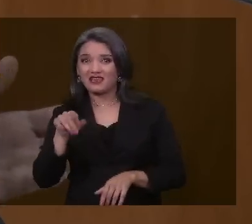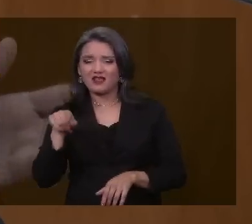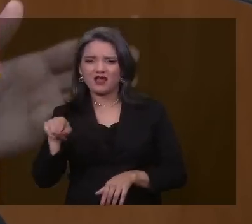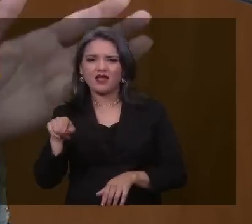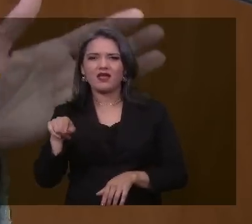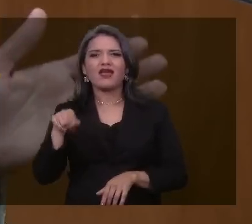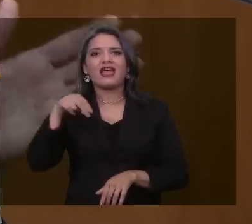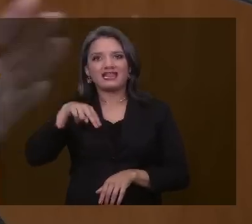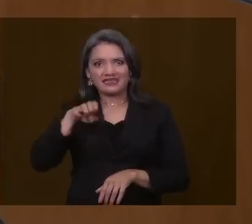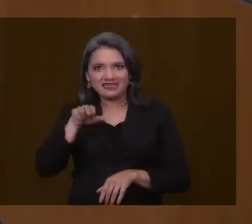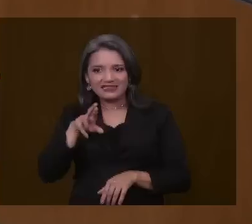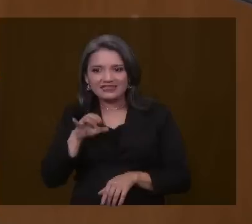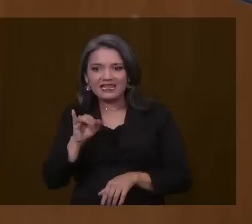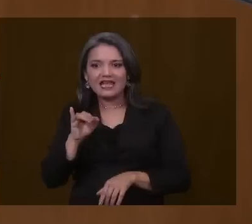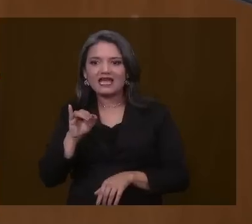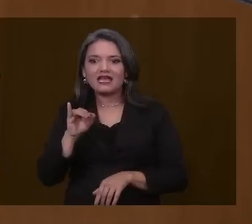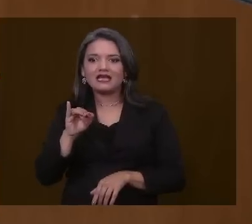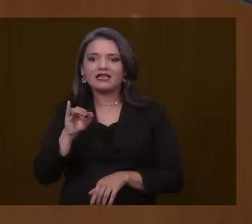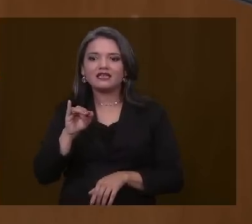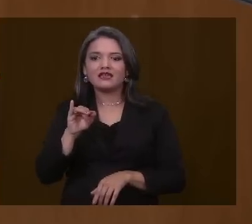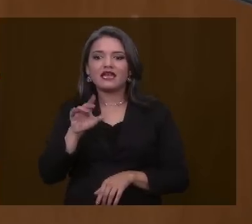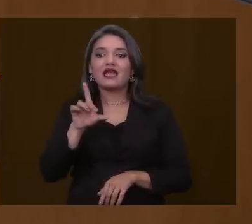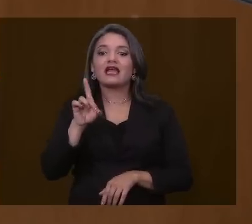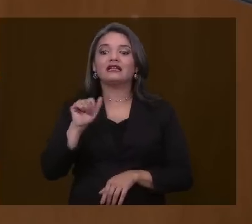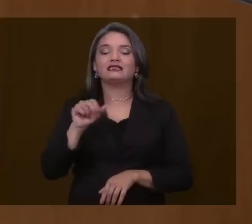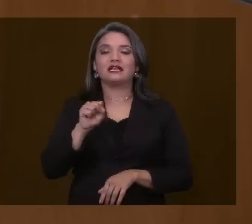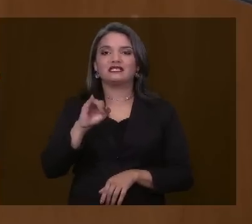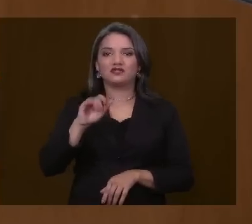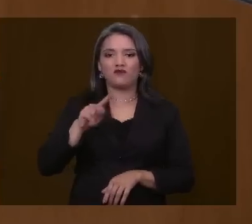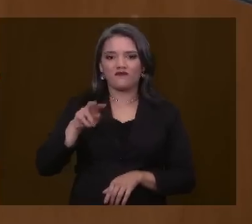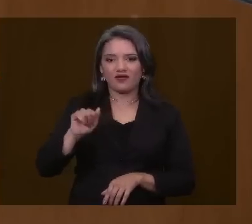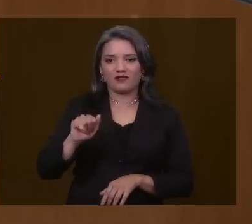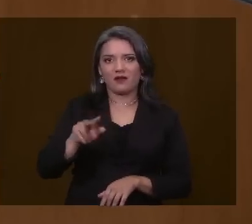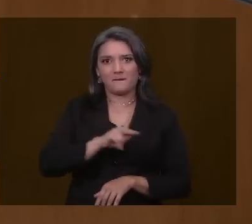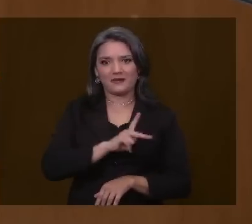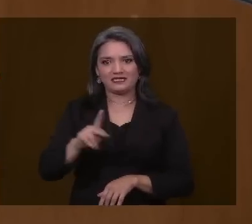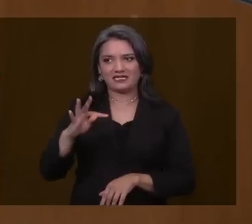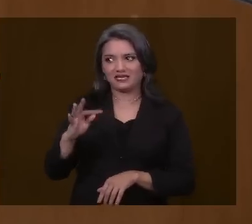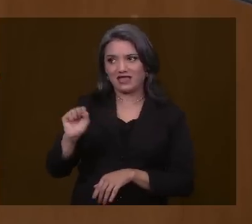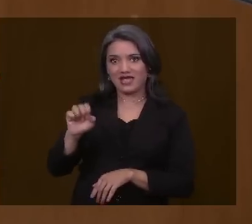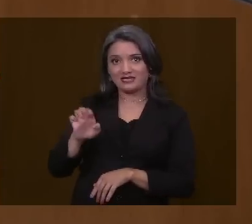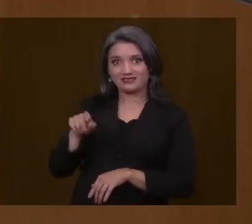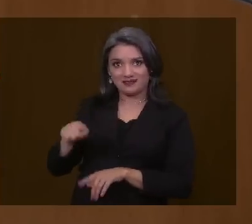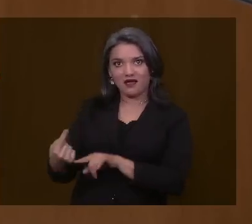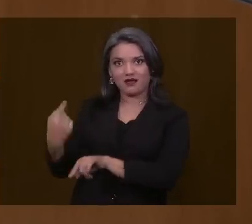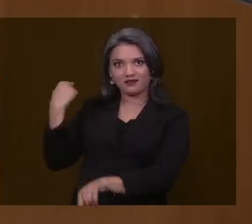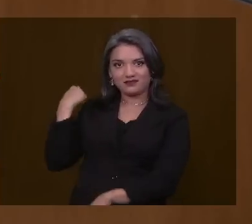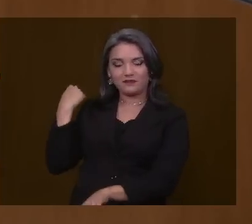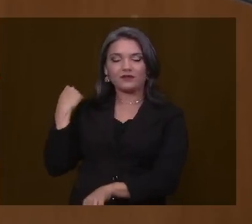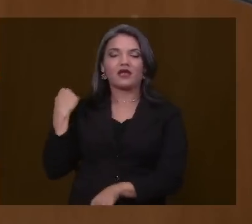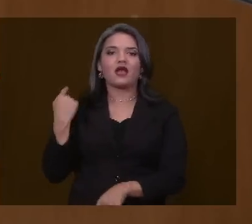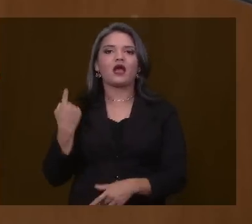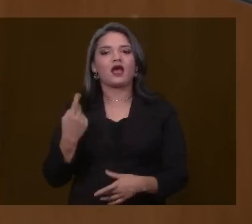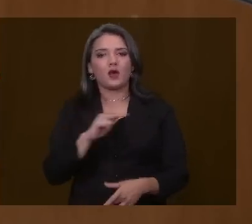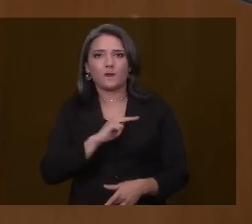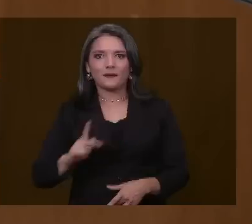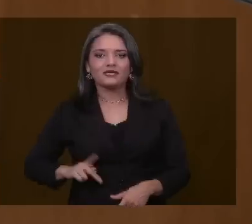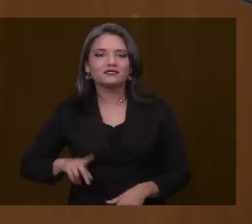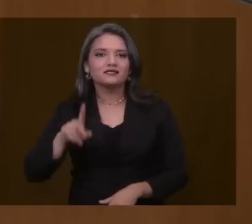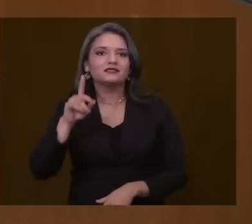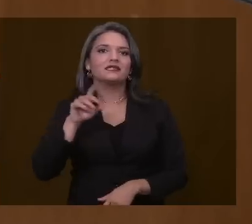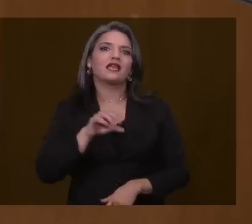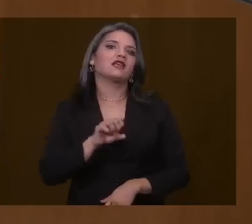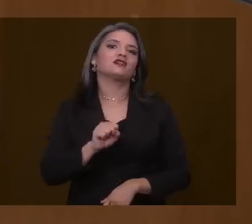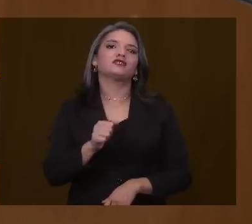da Silveira, presidente do TSE de então. O presidente Sarney aconselhava os americanos